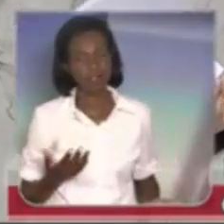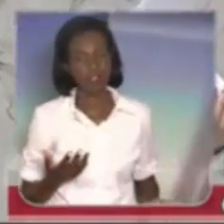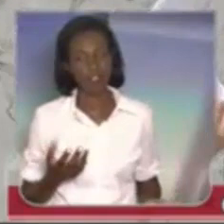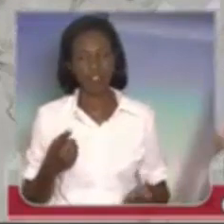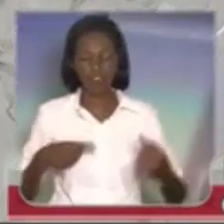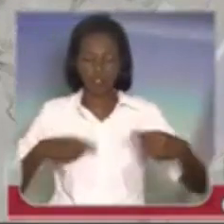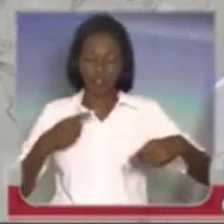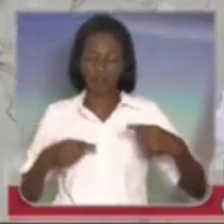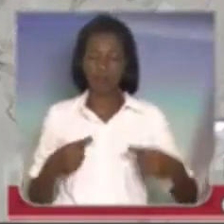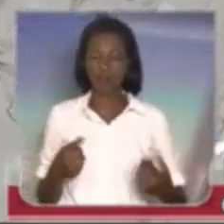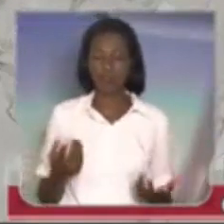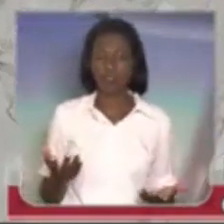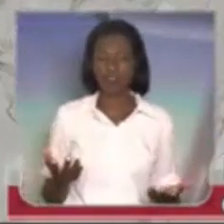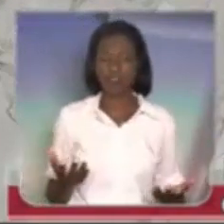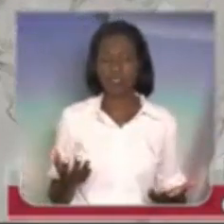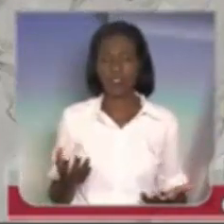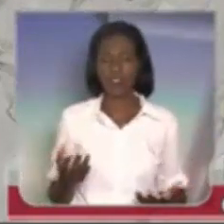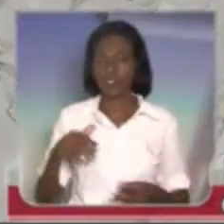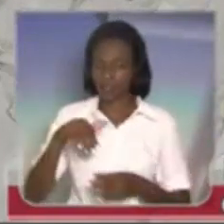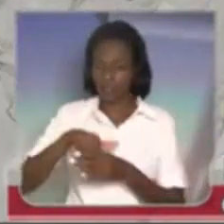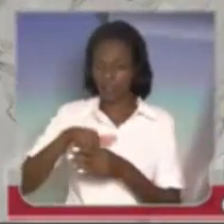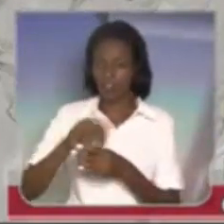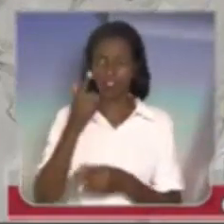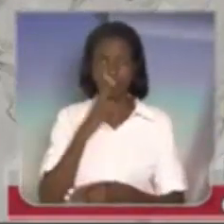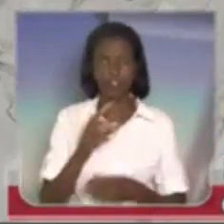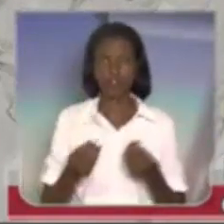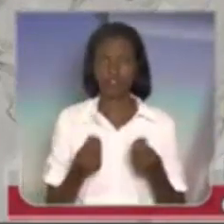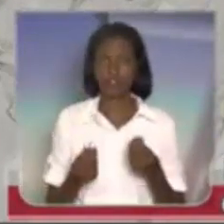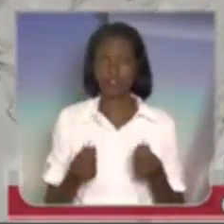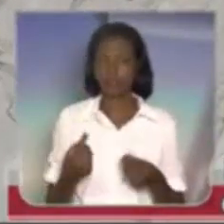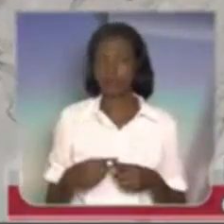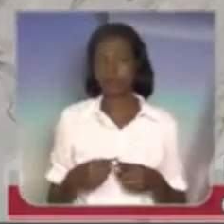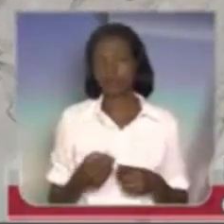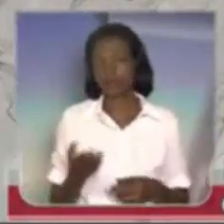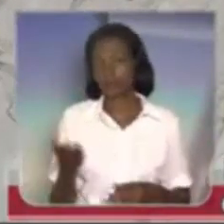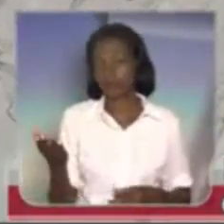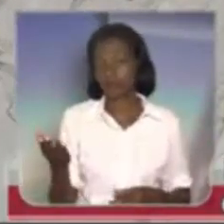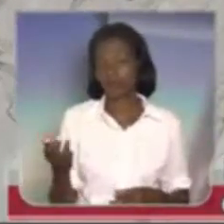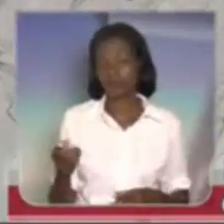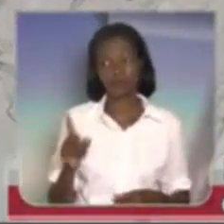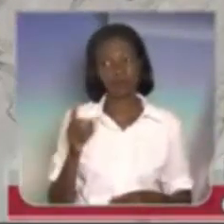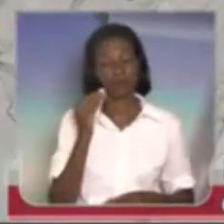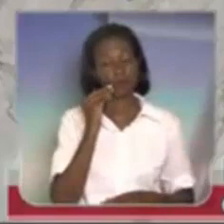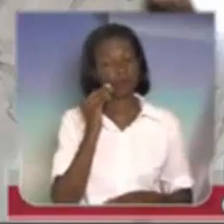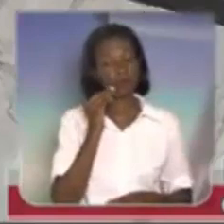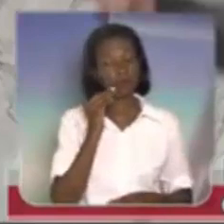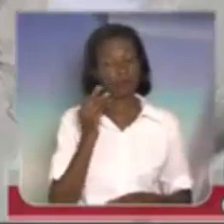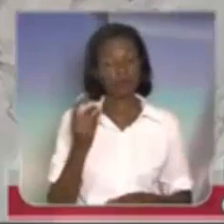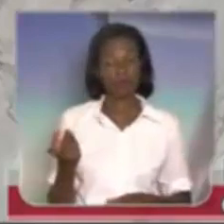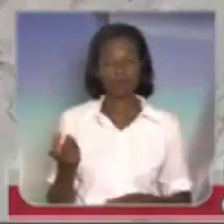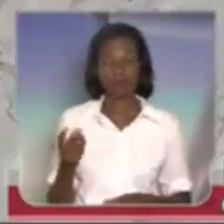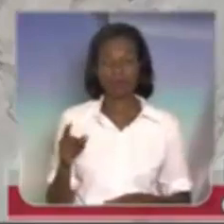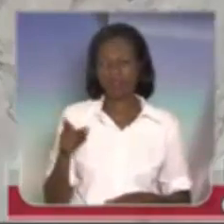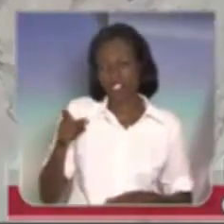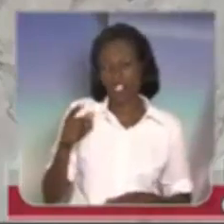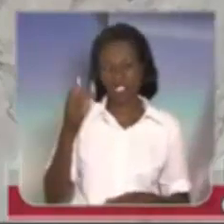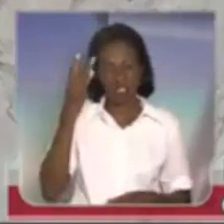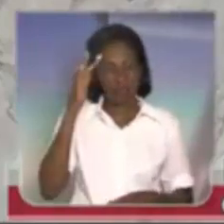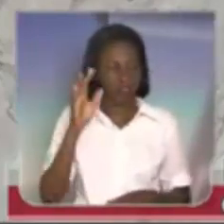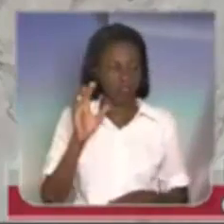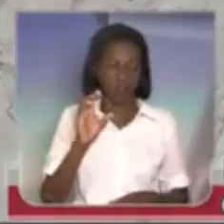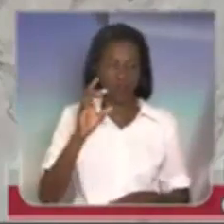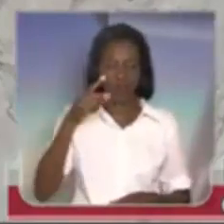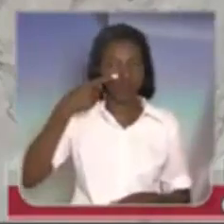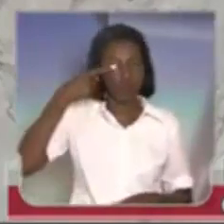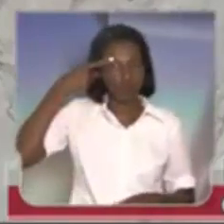político e até eleitoral porque ele né me parece que vai ser o candidato ele ou Dória não sei o